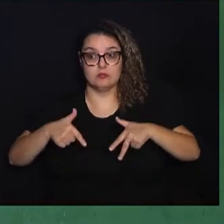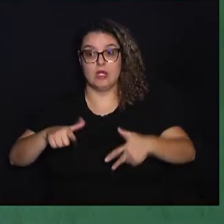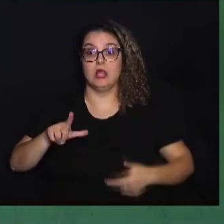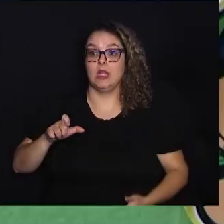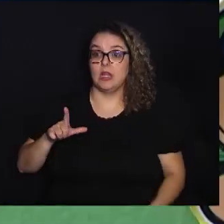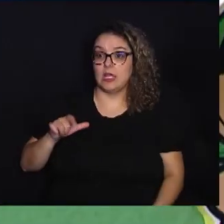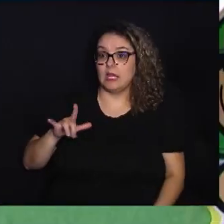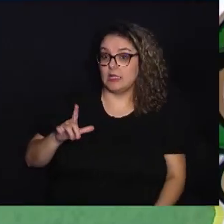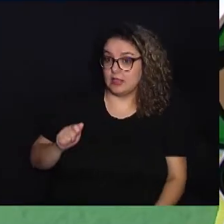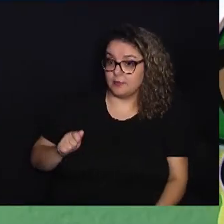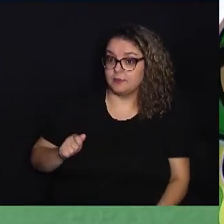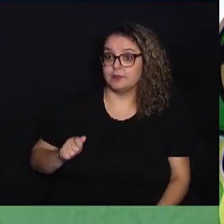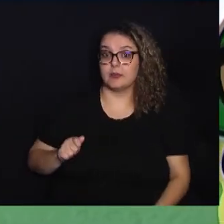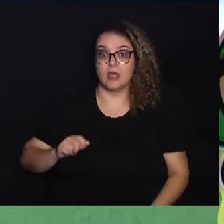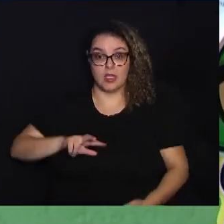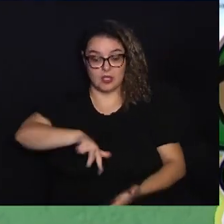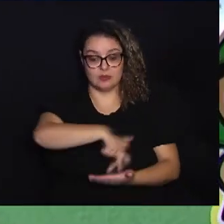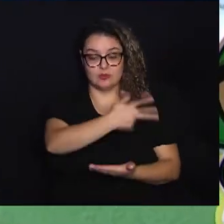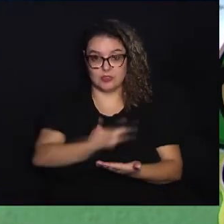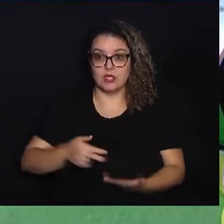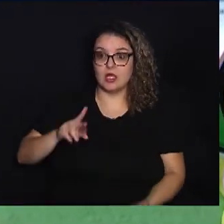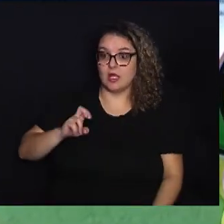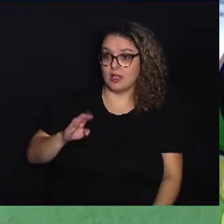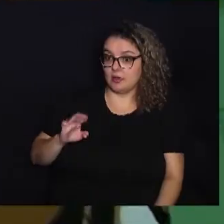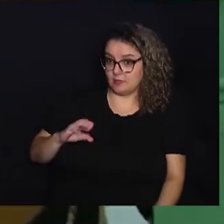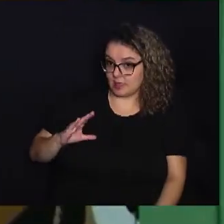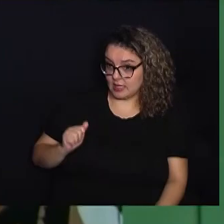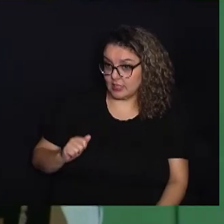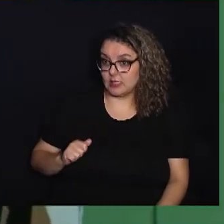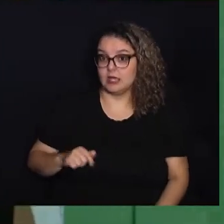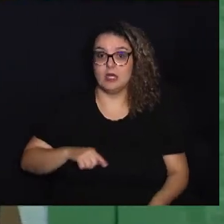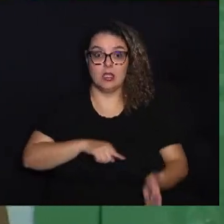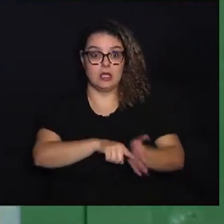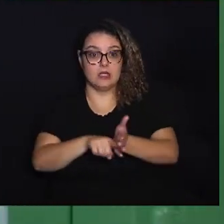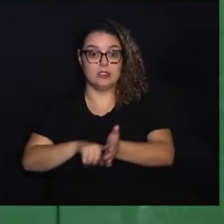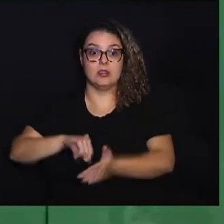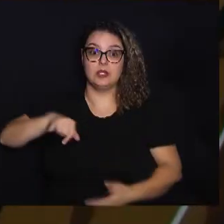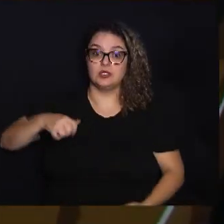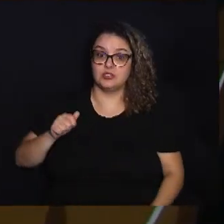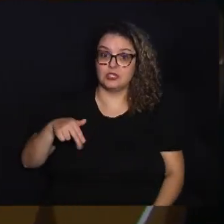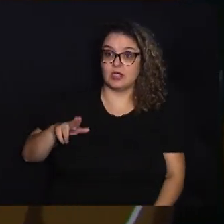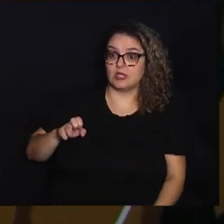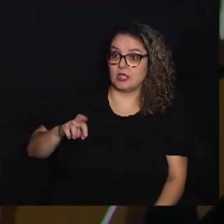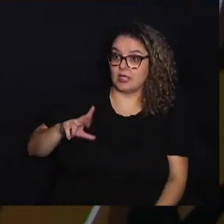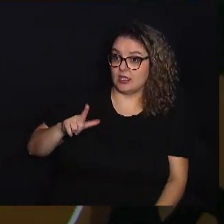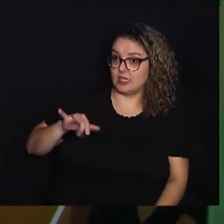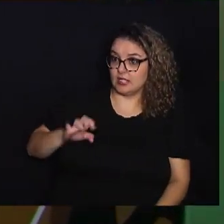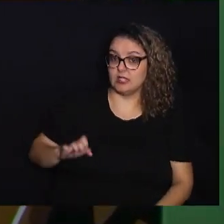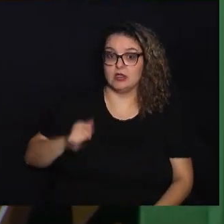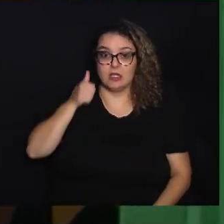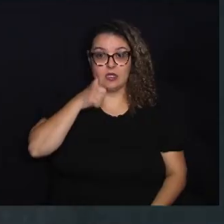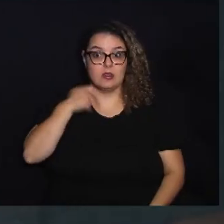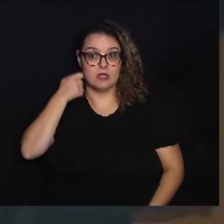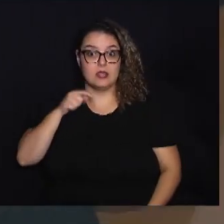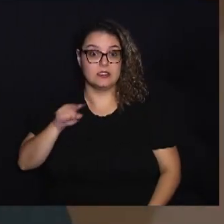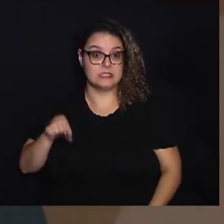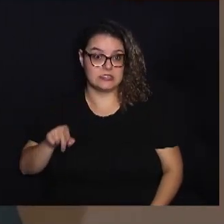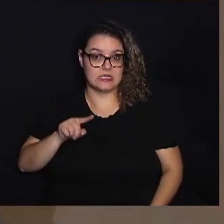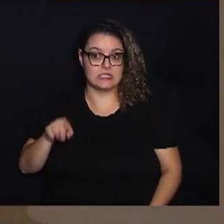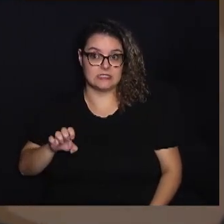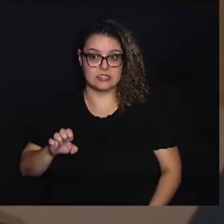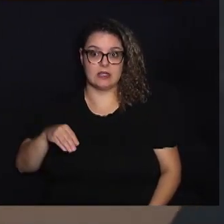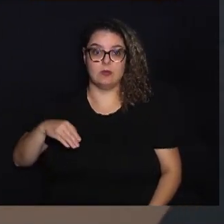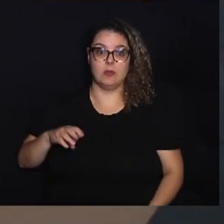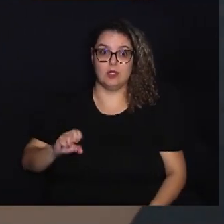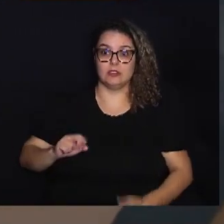Gonzales a ginasta Rebeca Andrade a pesquisadora Jaqueline Gois a atriz e a jogadora